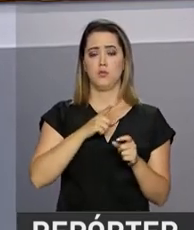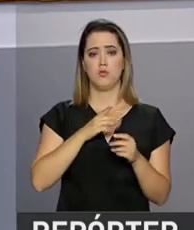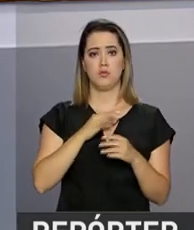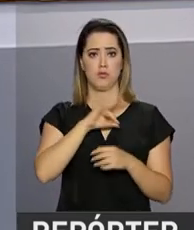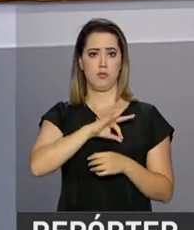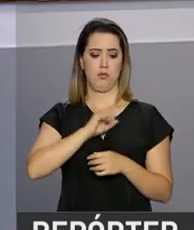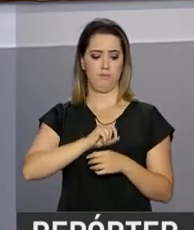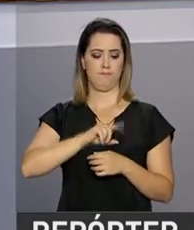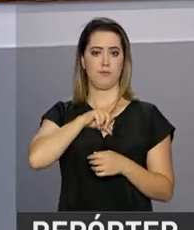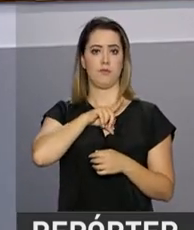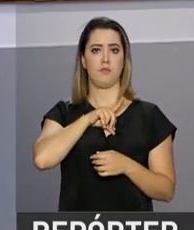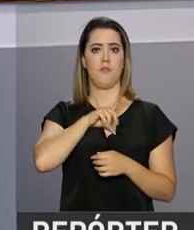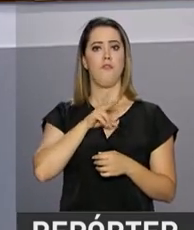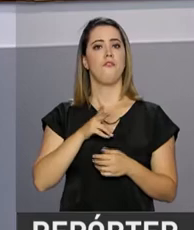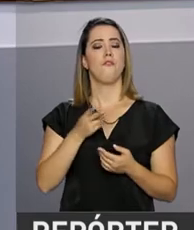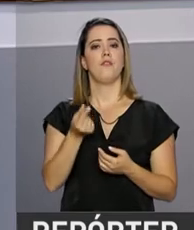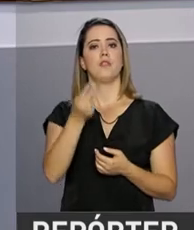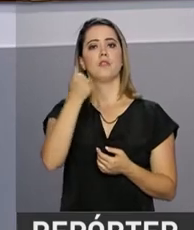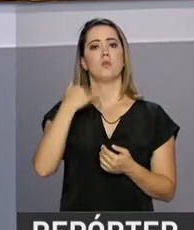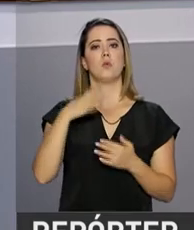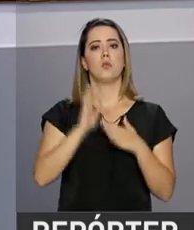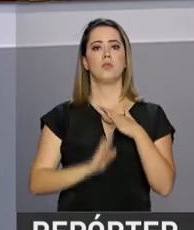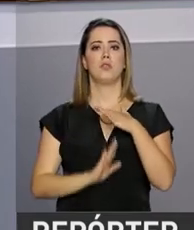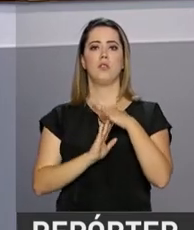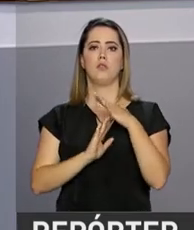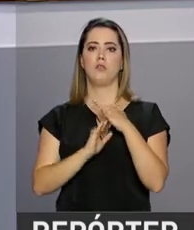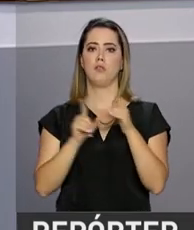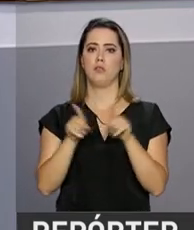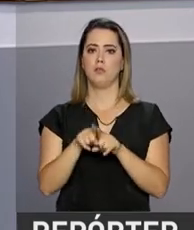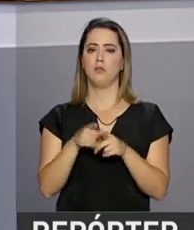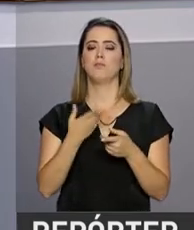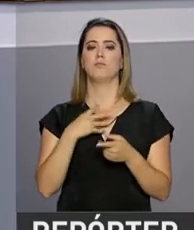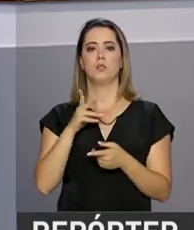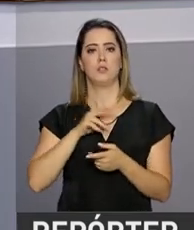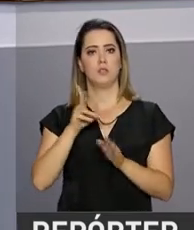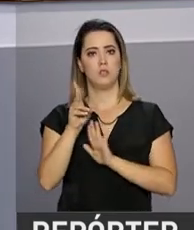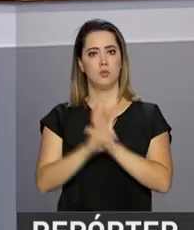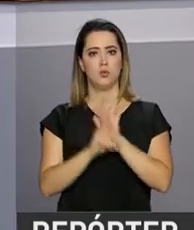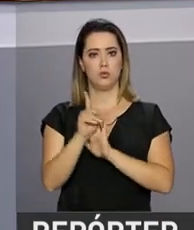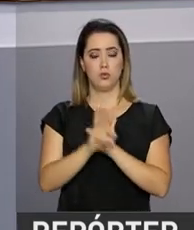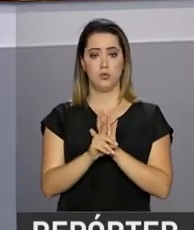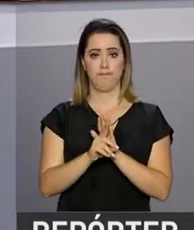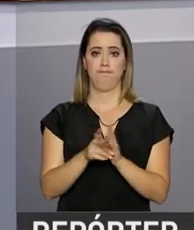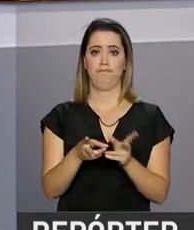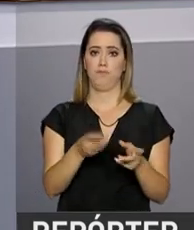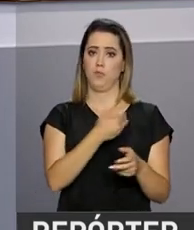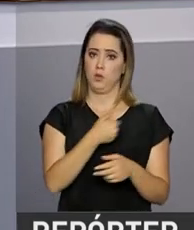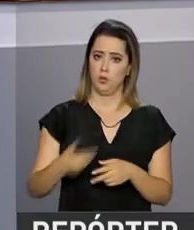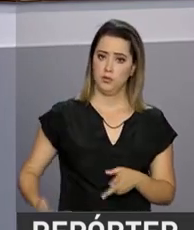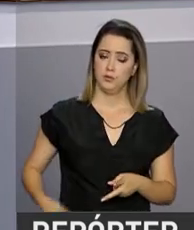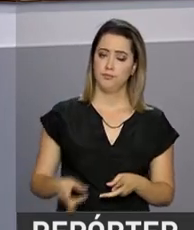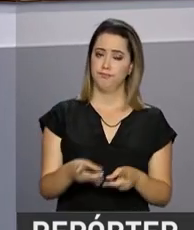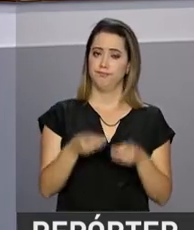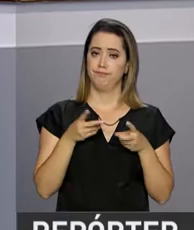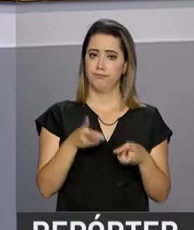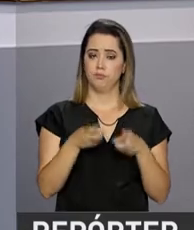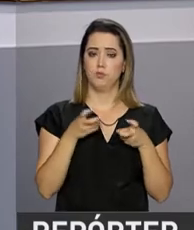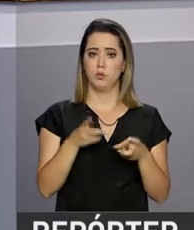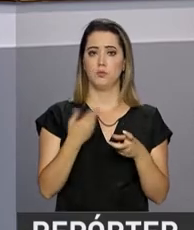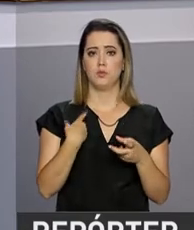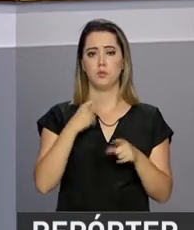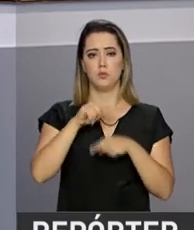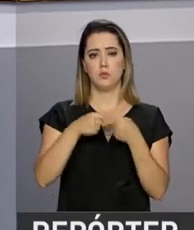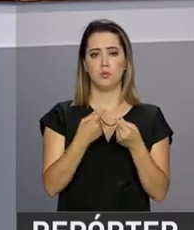renda maior que o valor máximo fixado para ter direito ao benefício o governo descobriu a irregularidade após um cruzamento